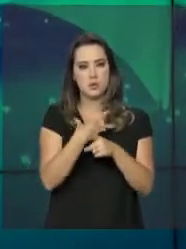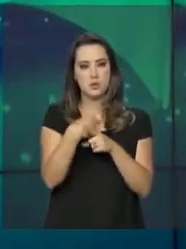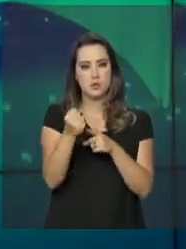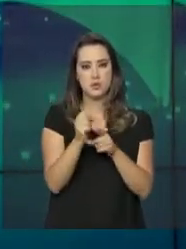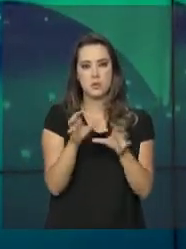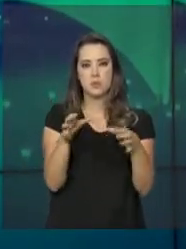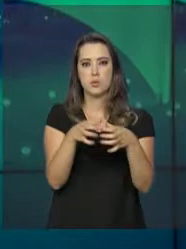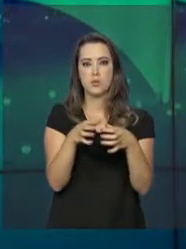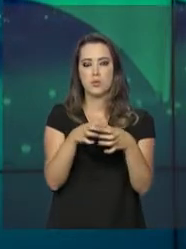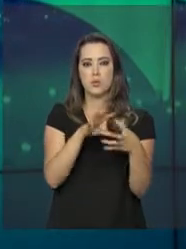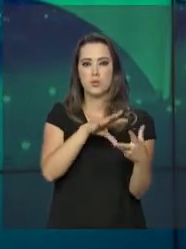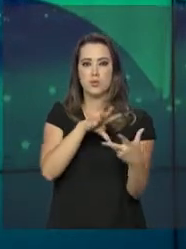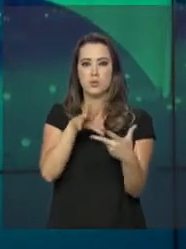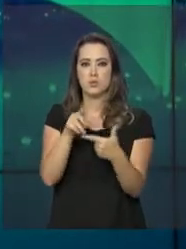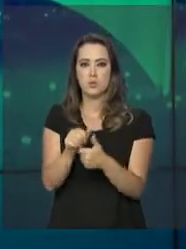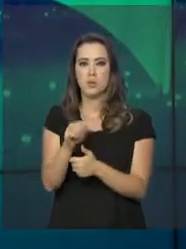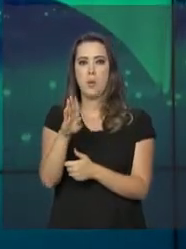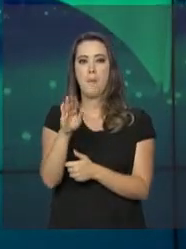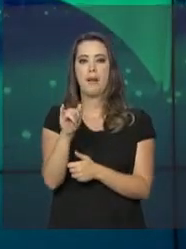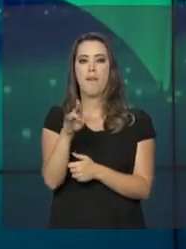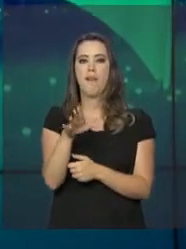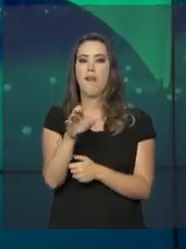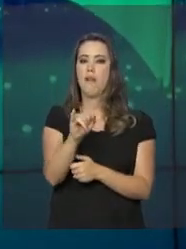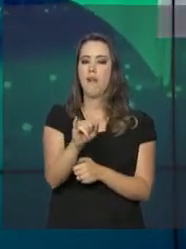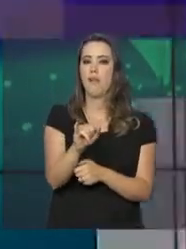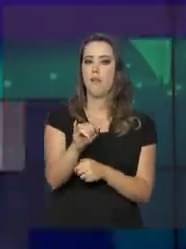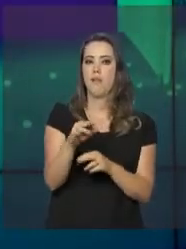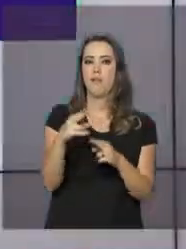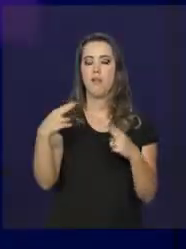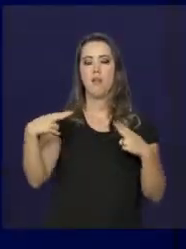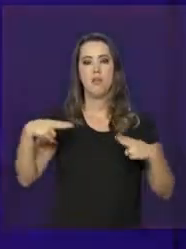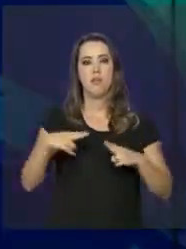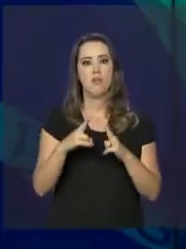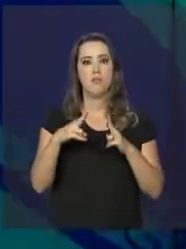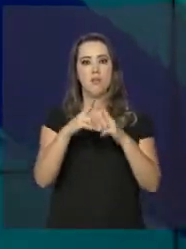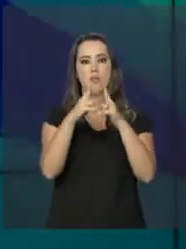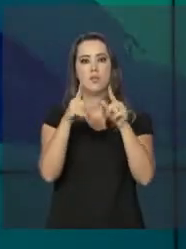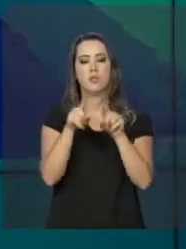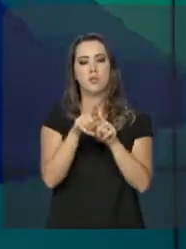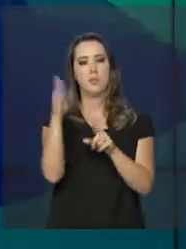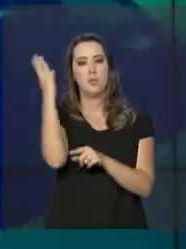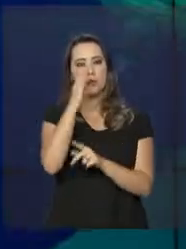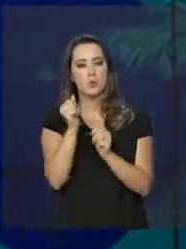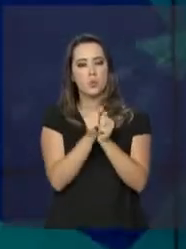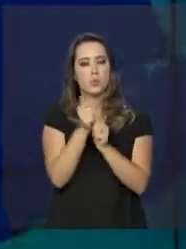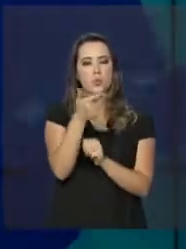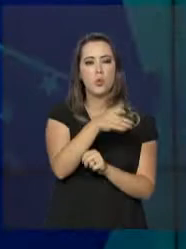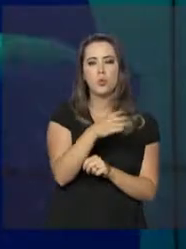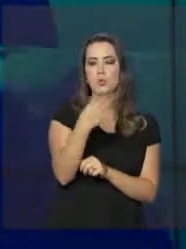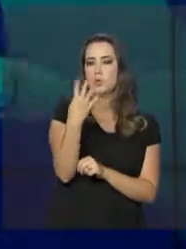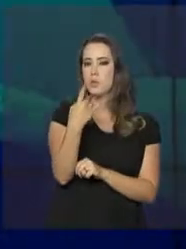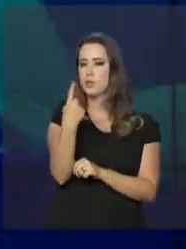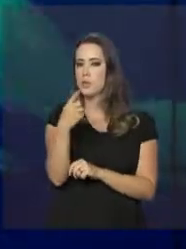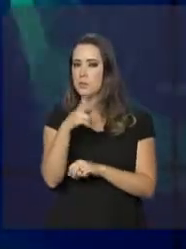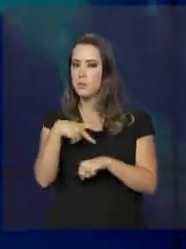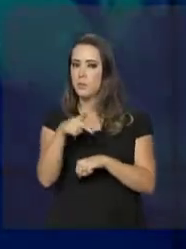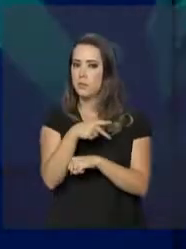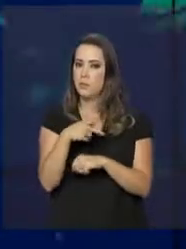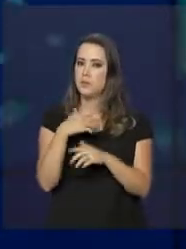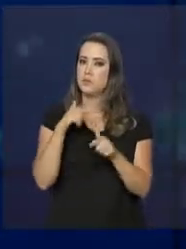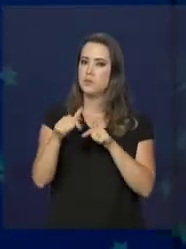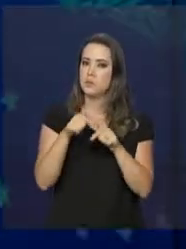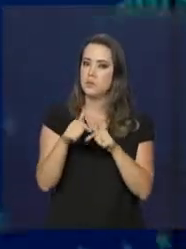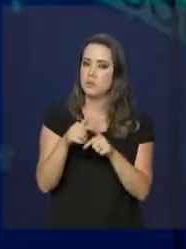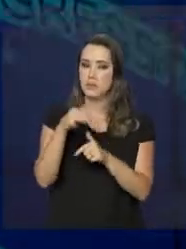que se reuniu em florianópolis santa catarina na ocasião o brasil e mais 41 países agiram para manter o